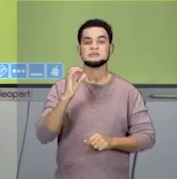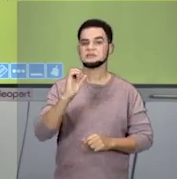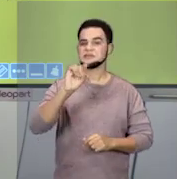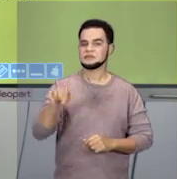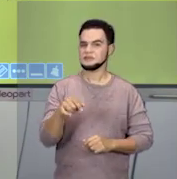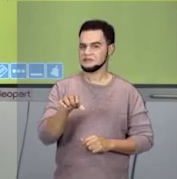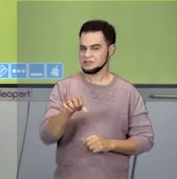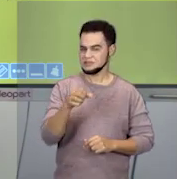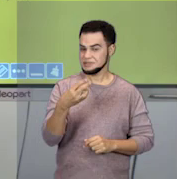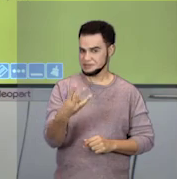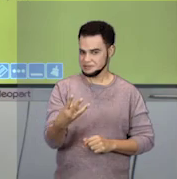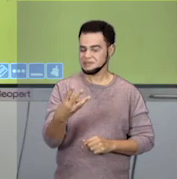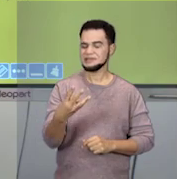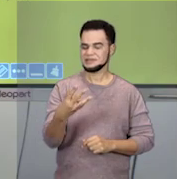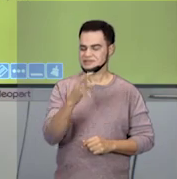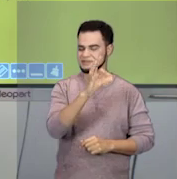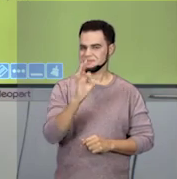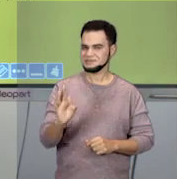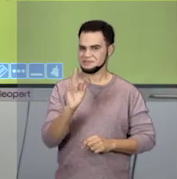0,93% das pessoas